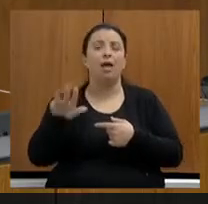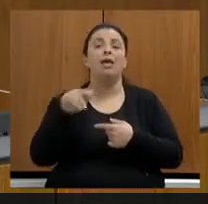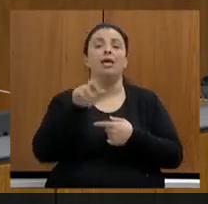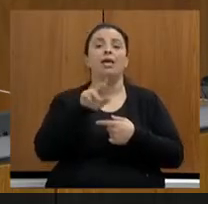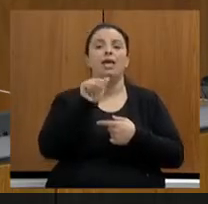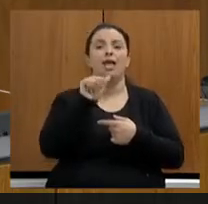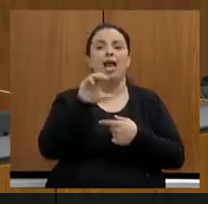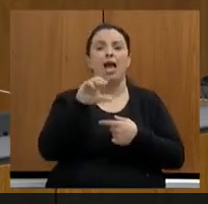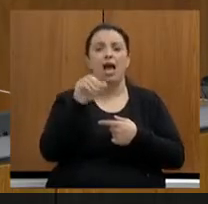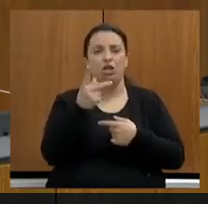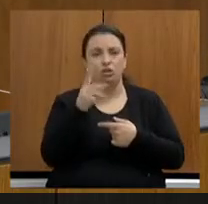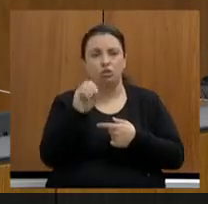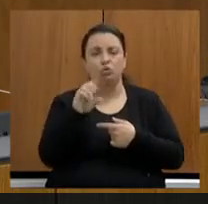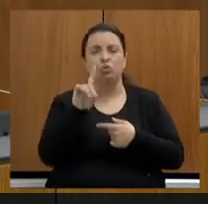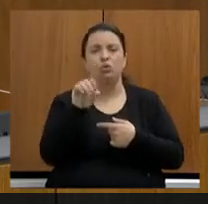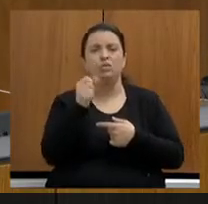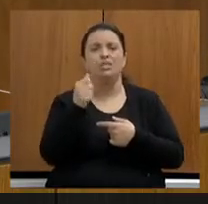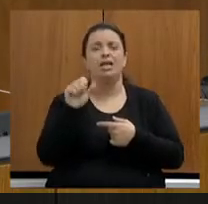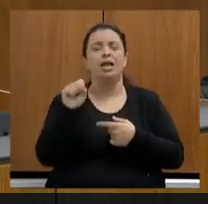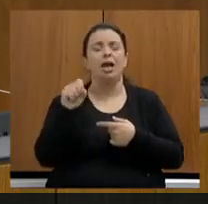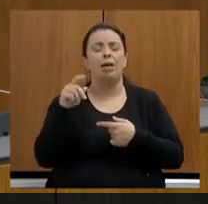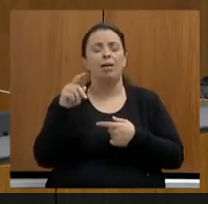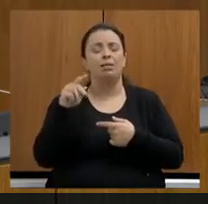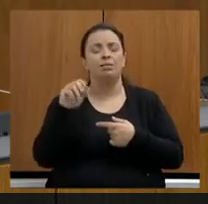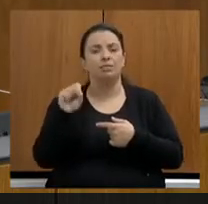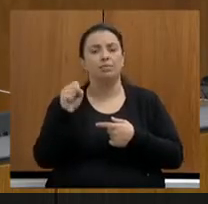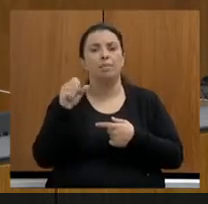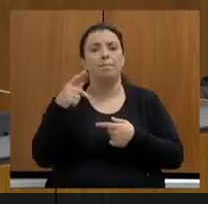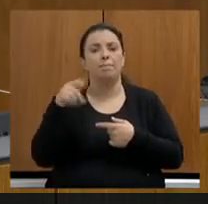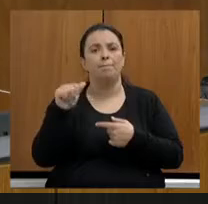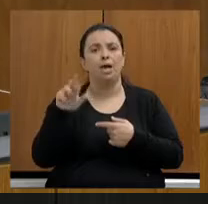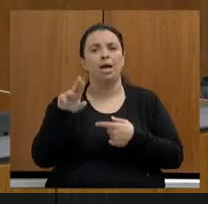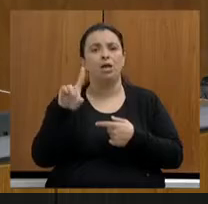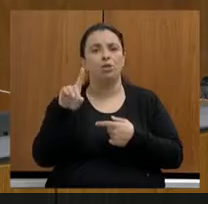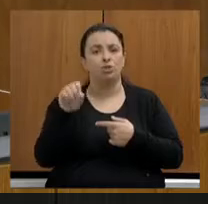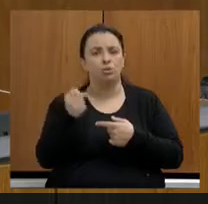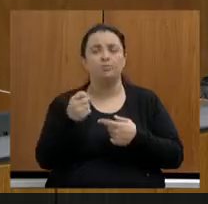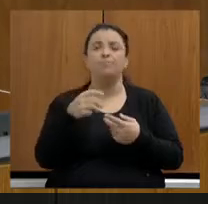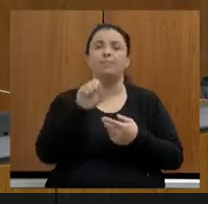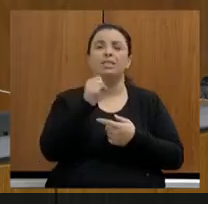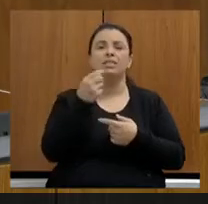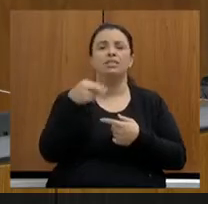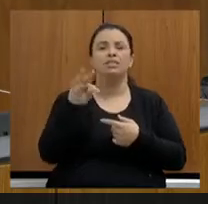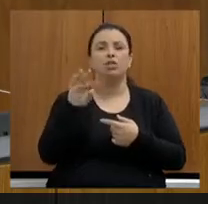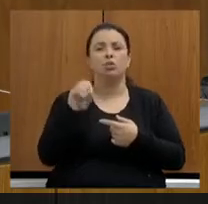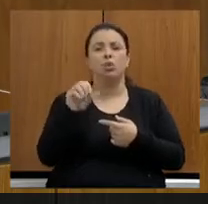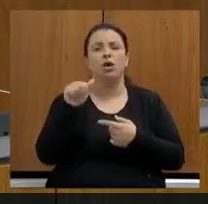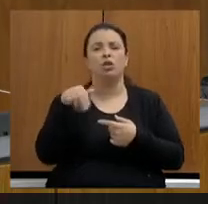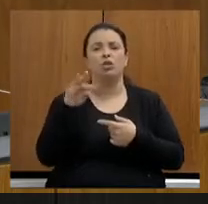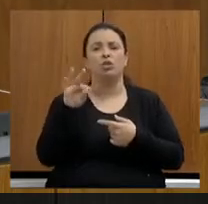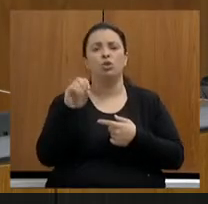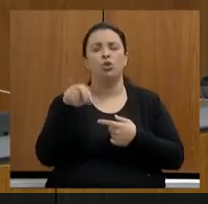Pedro pai Pedro me desculpem miravânia Santo Antônio do Itambé Josenópolis